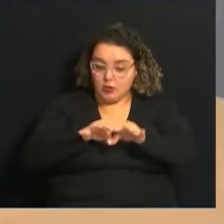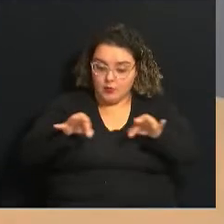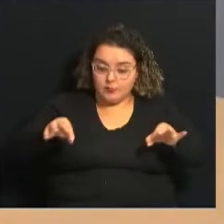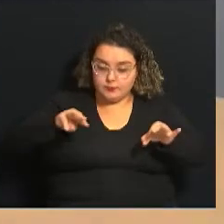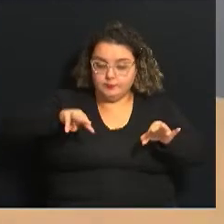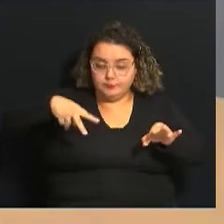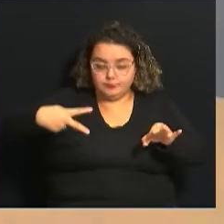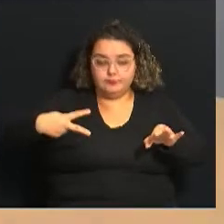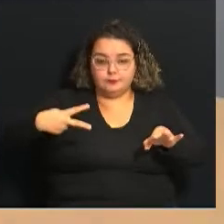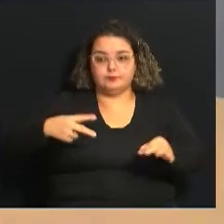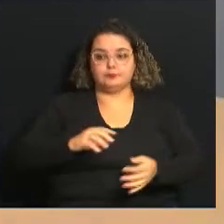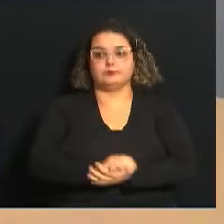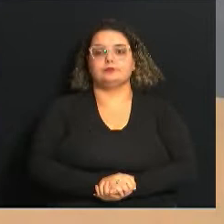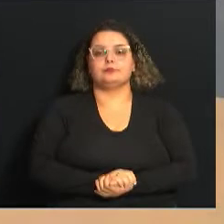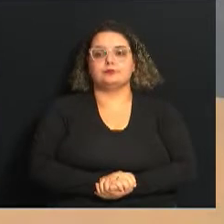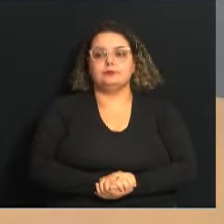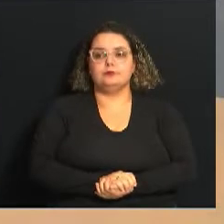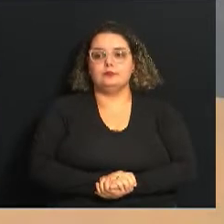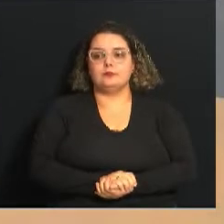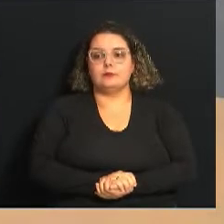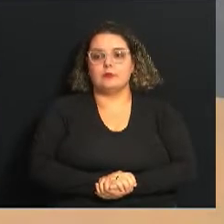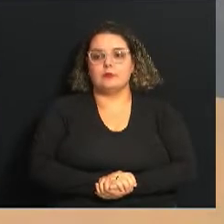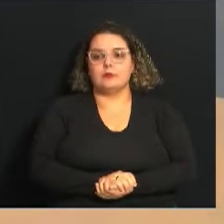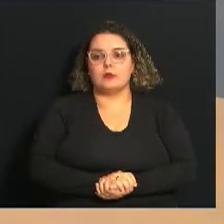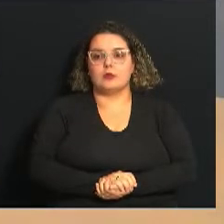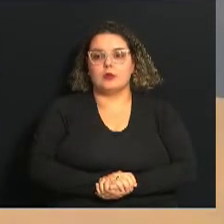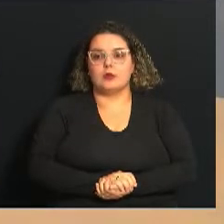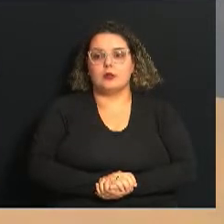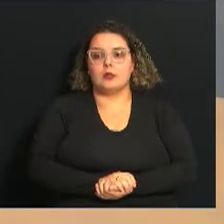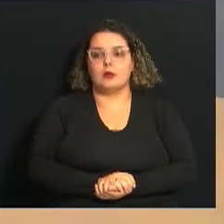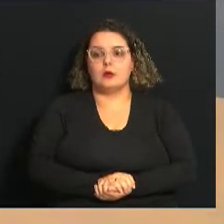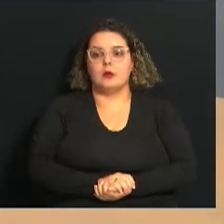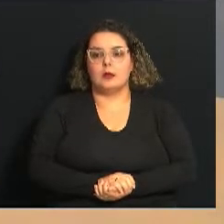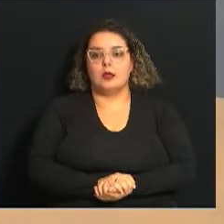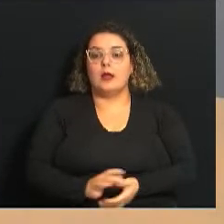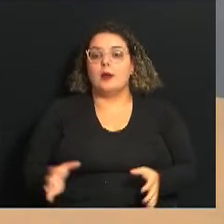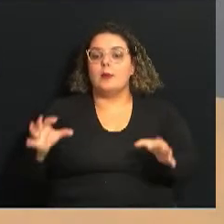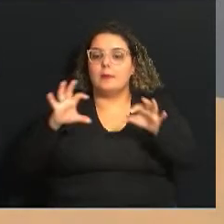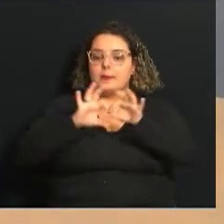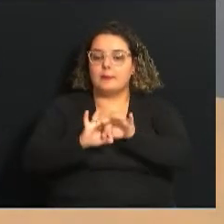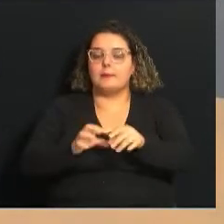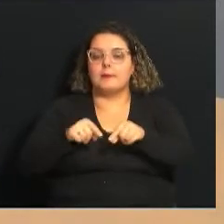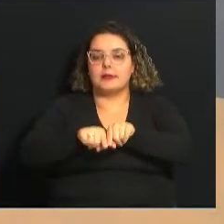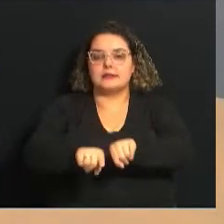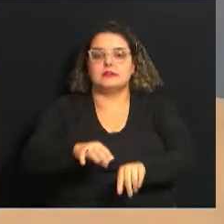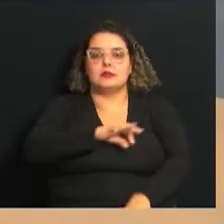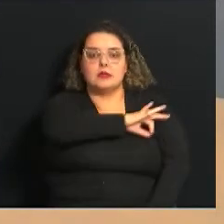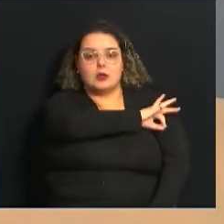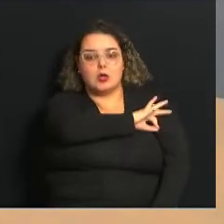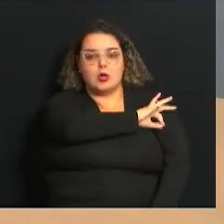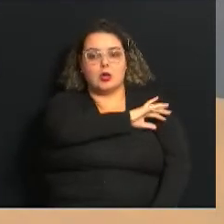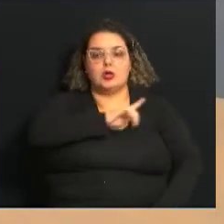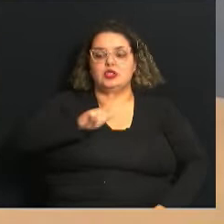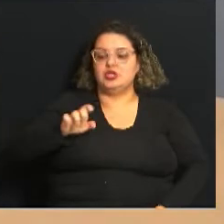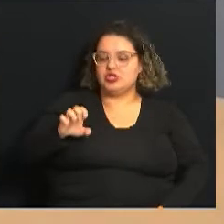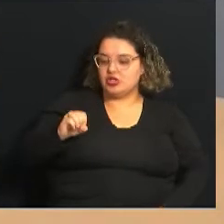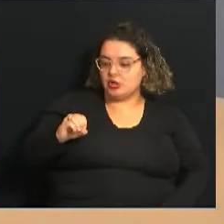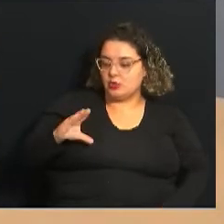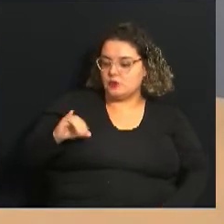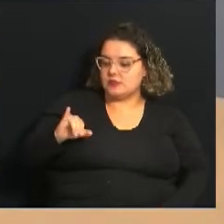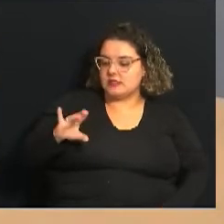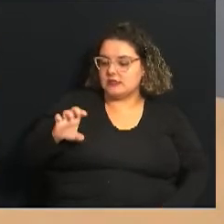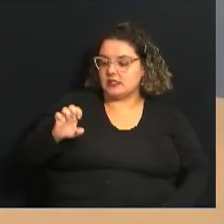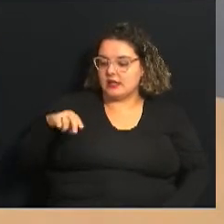diâmetro. Vale lembrar que esse evento é uma parceria da Prefeitura de Campinas, o Instituto de Geociências e o